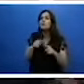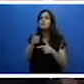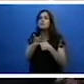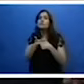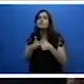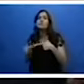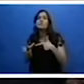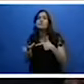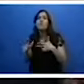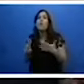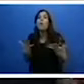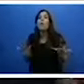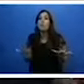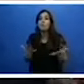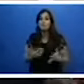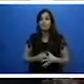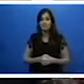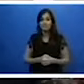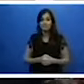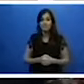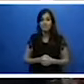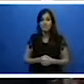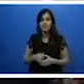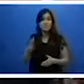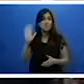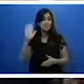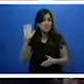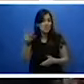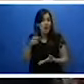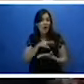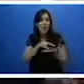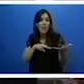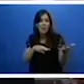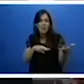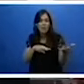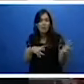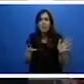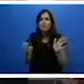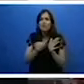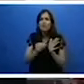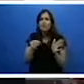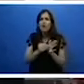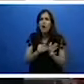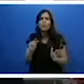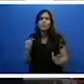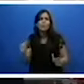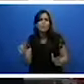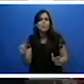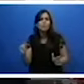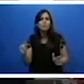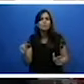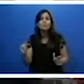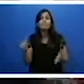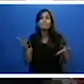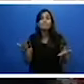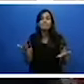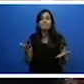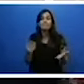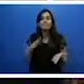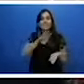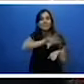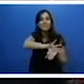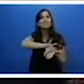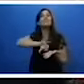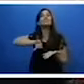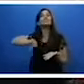divisão? Então, presta atenção, olha, se ela já leu um tanto, falta um pouco. Então, eu vou